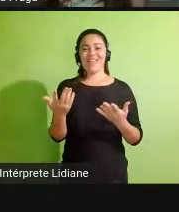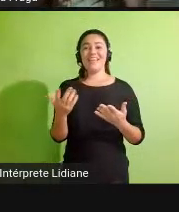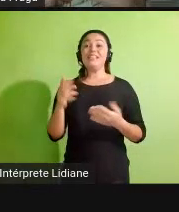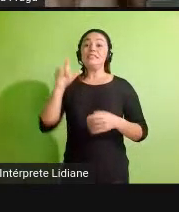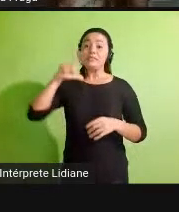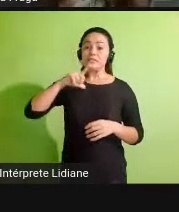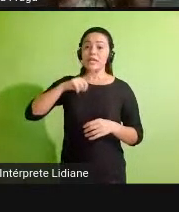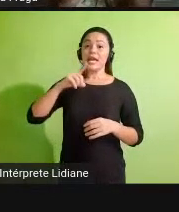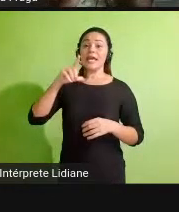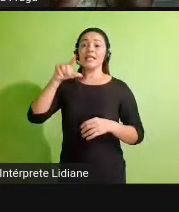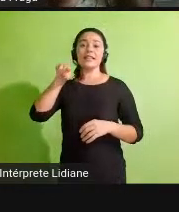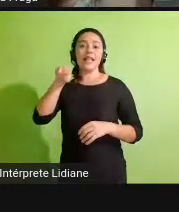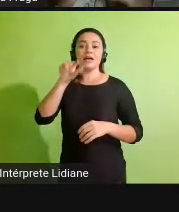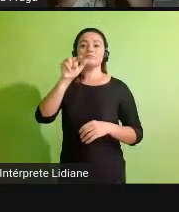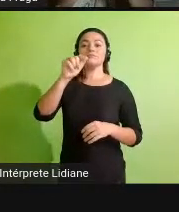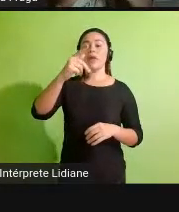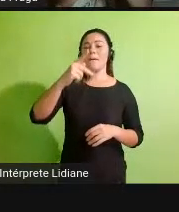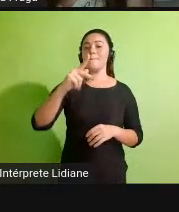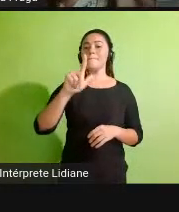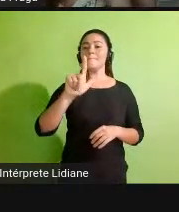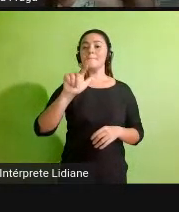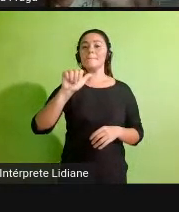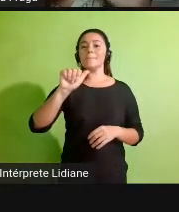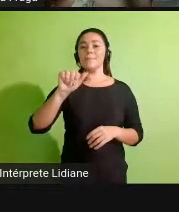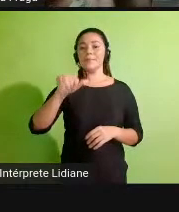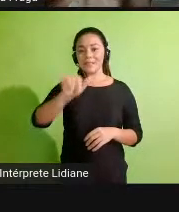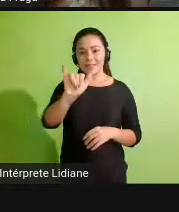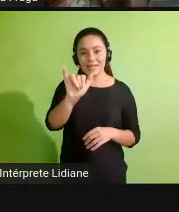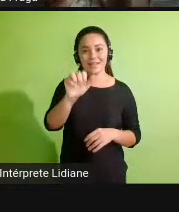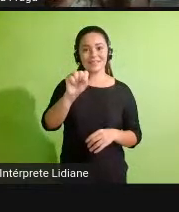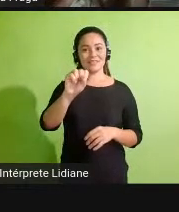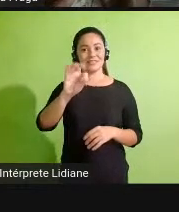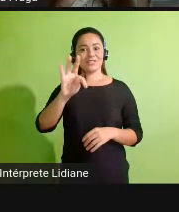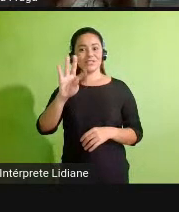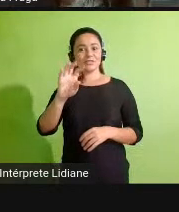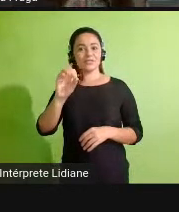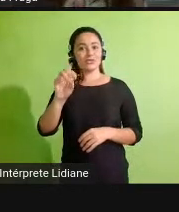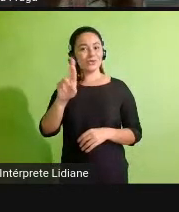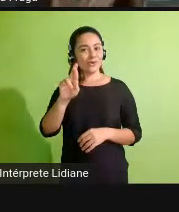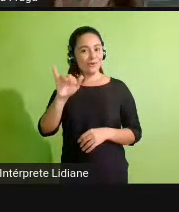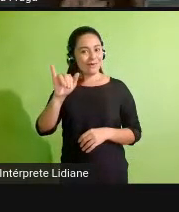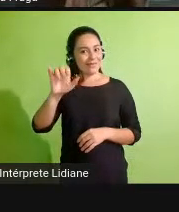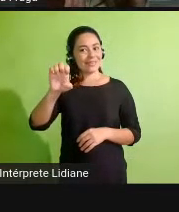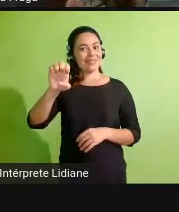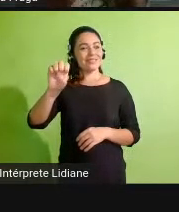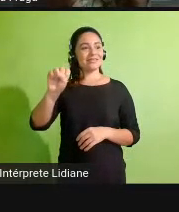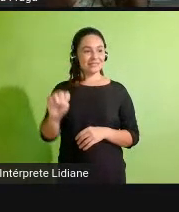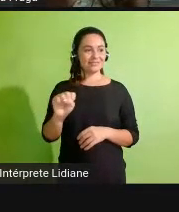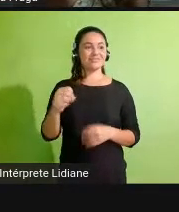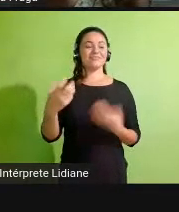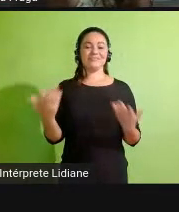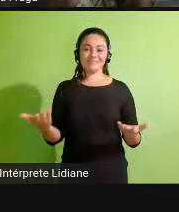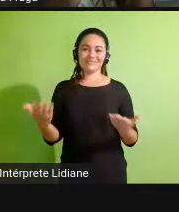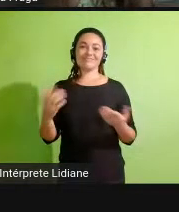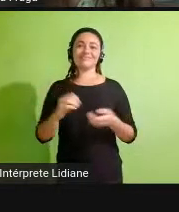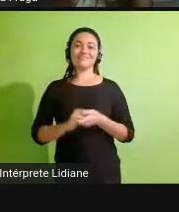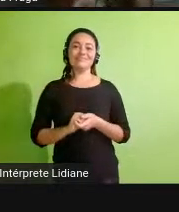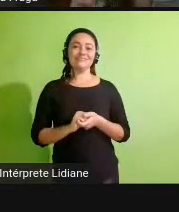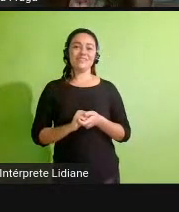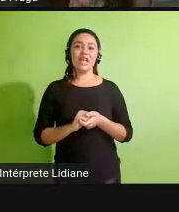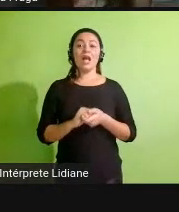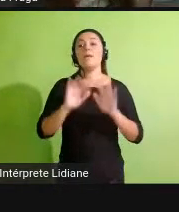então, gratuito. E, mas, por hora, somente para Android,